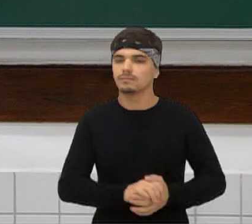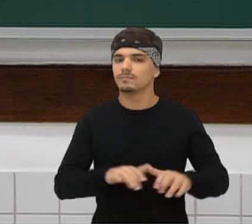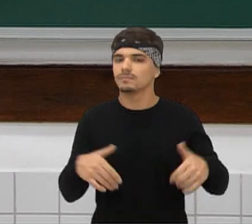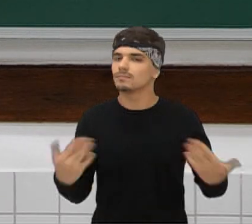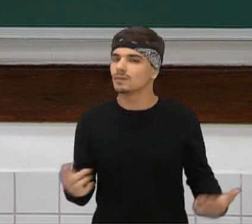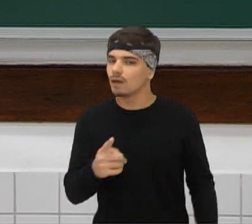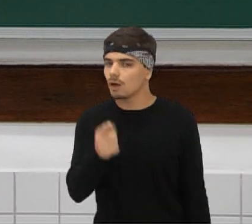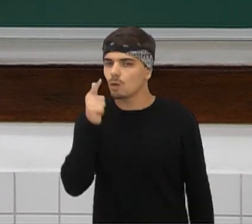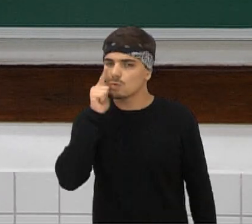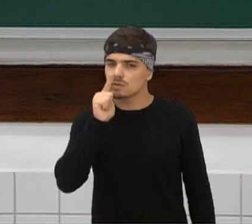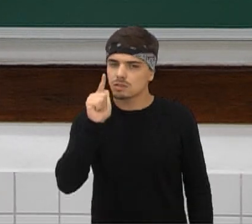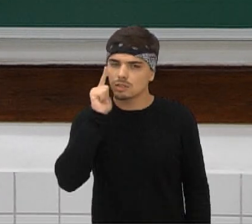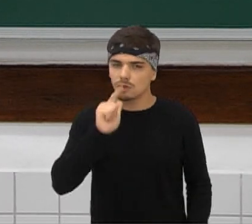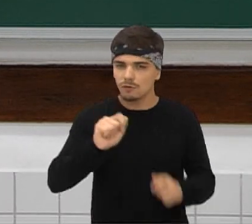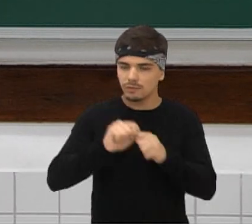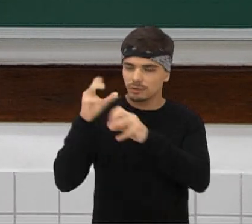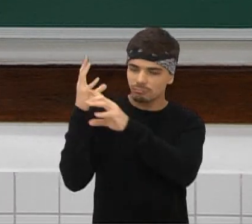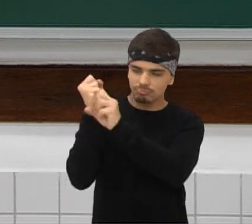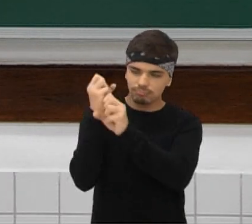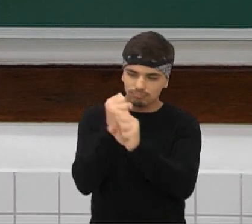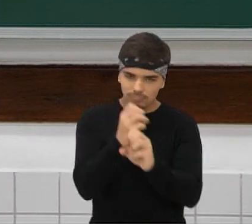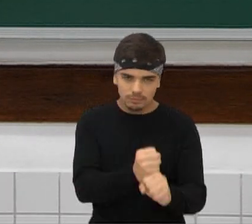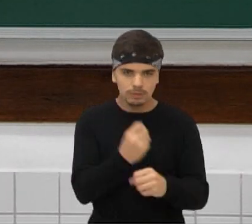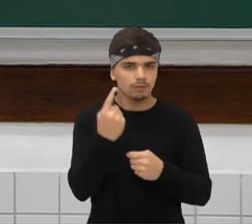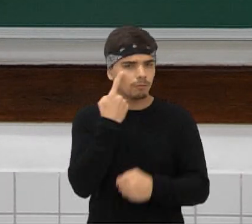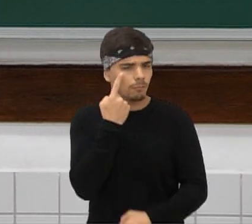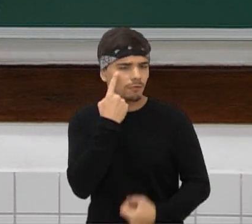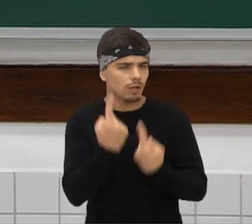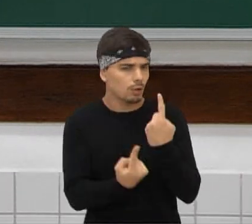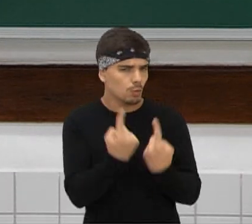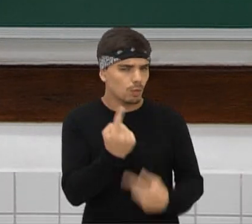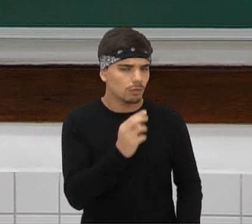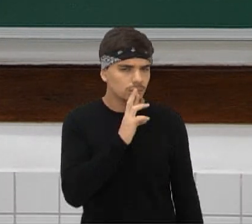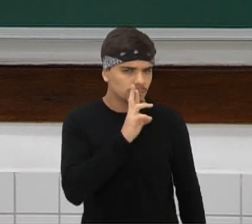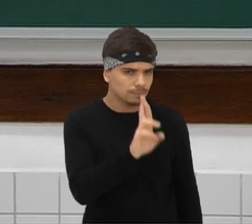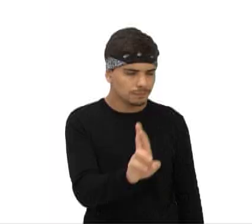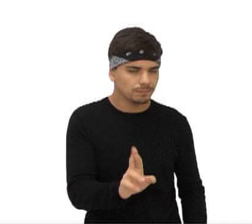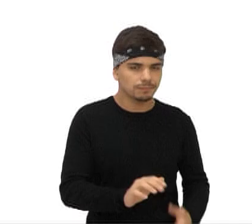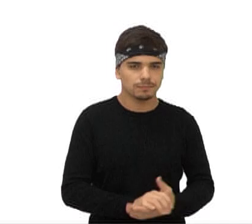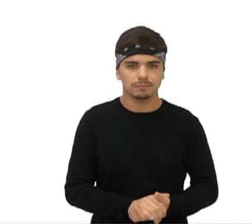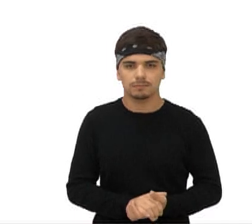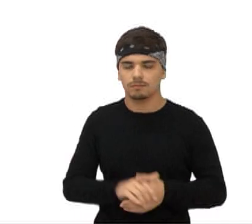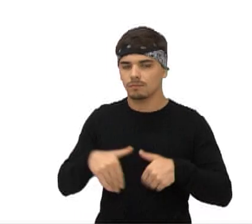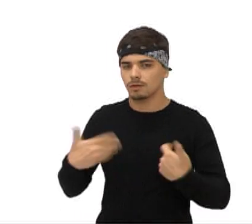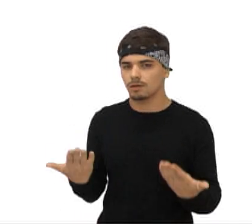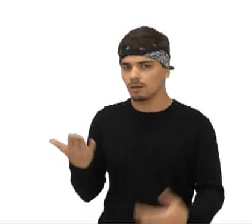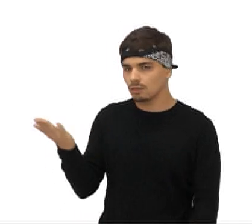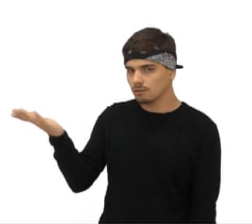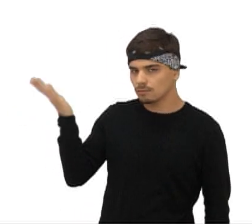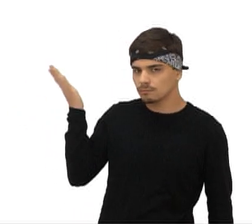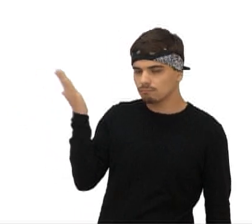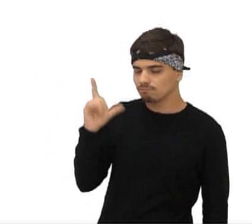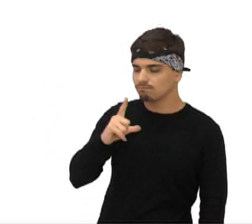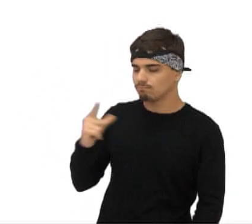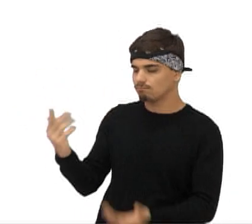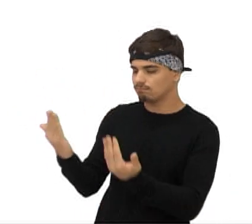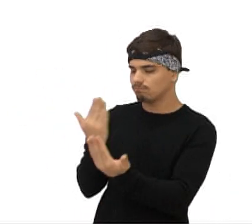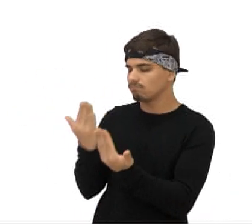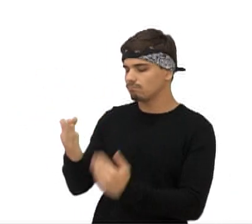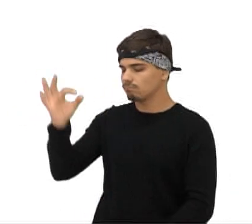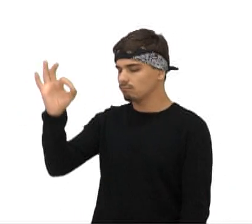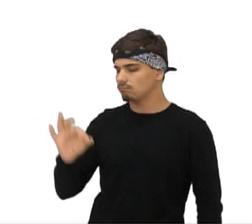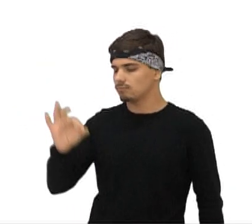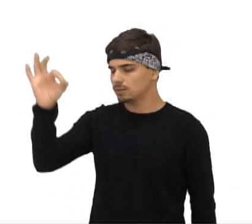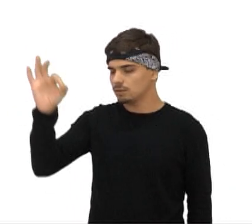aí, você conseguiu fazer esse cálculo? Vamos ver qual é o resultado? Então, veja lá. Para comparar a porcentagem